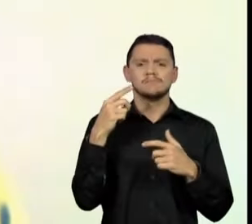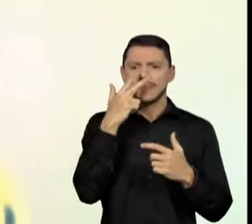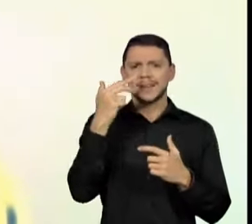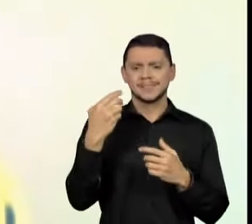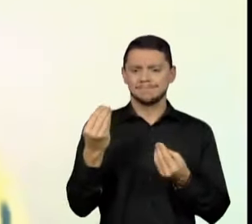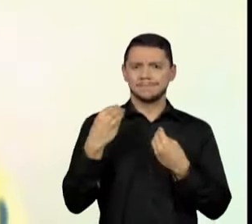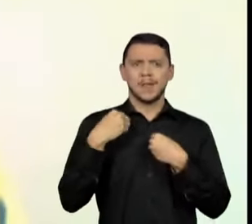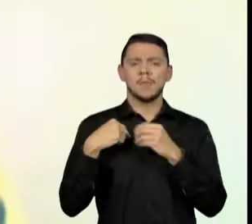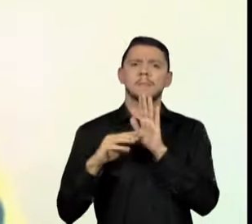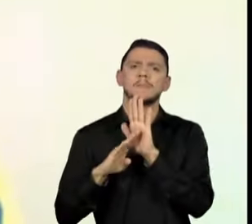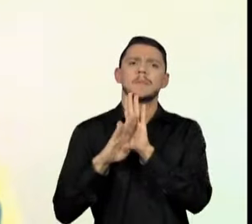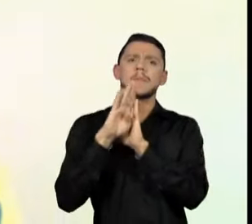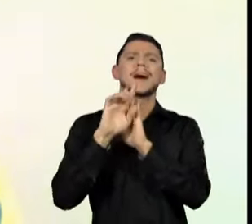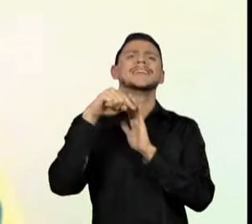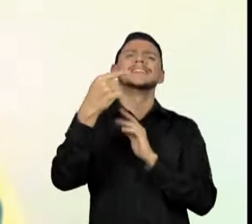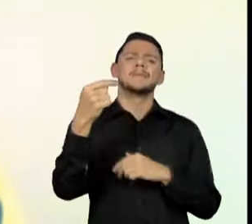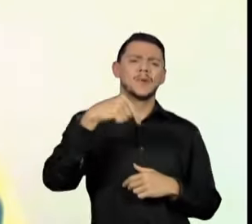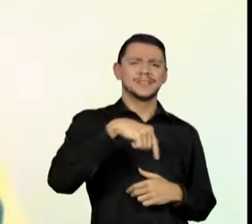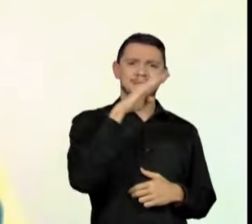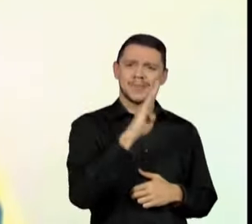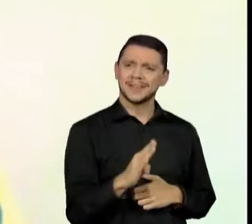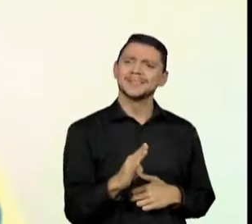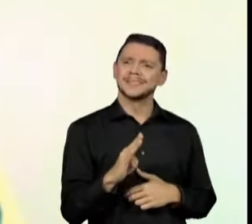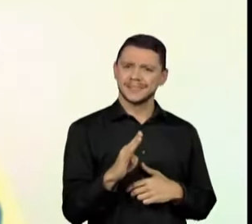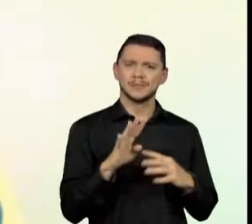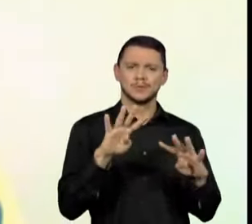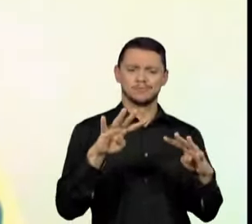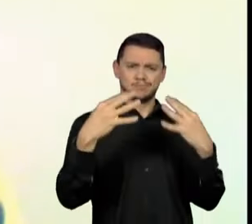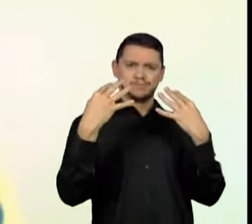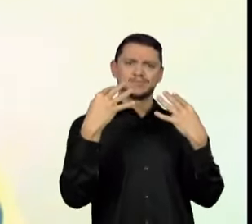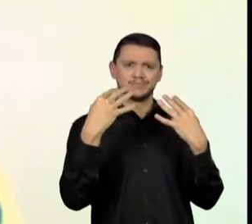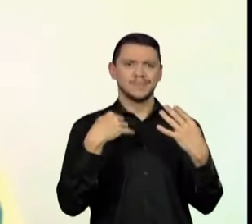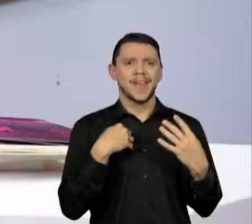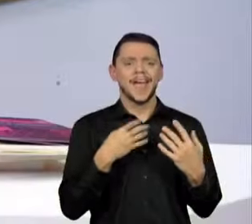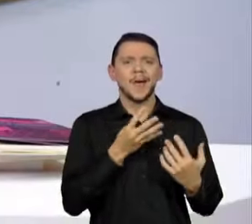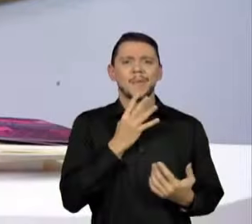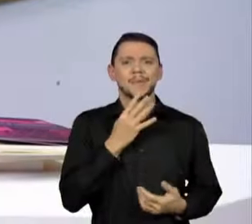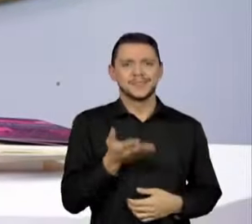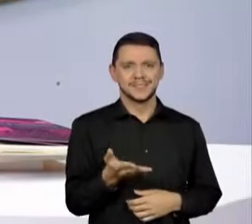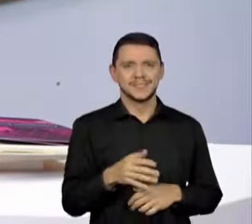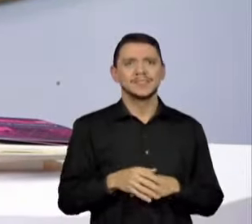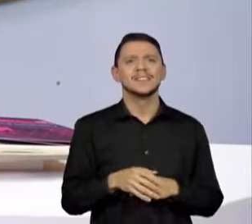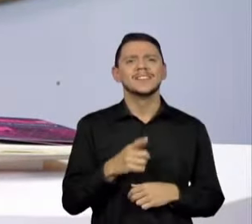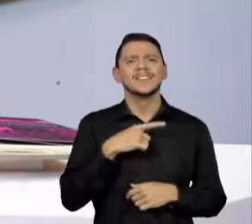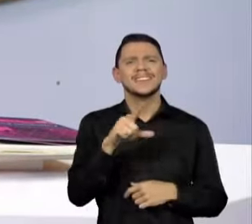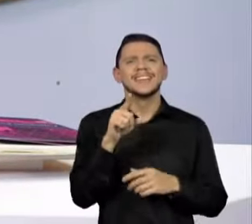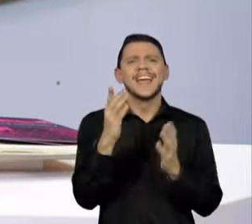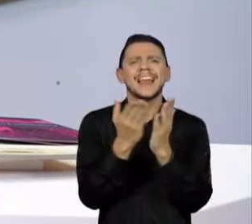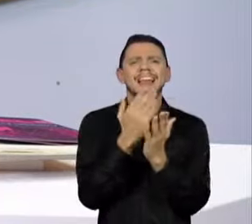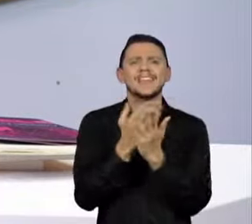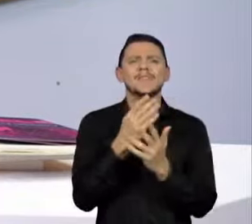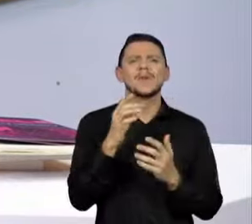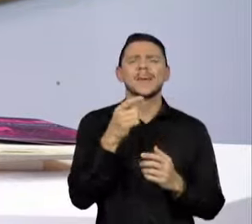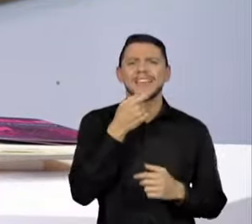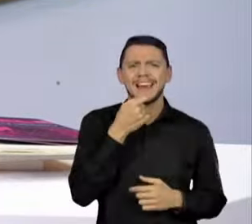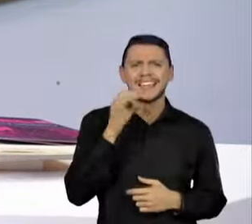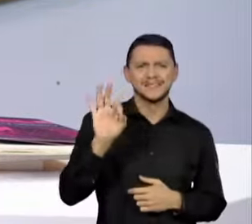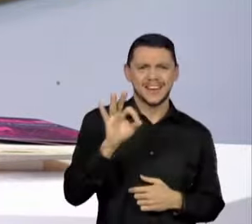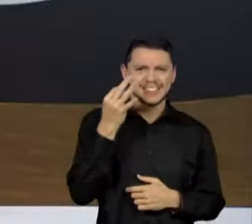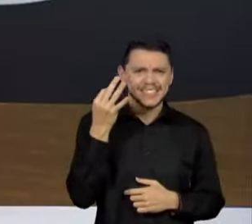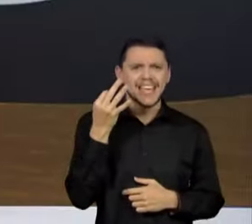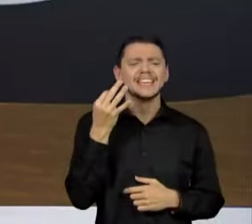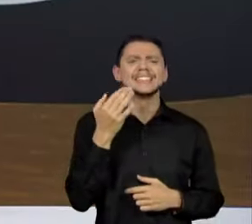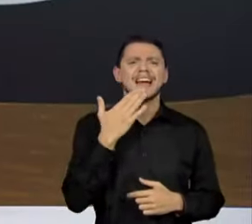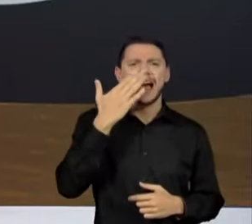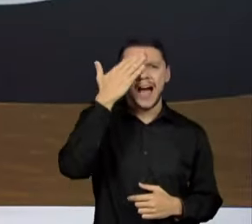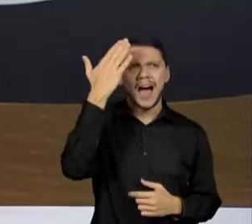ser mais reconhecida. Né? Desculpa, Conceição, é francês, inglês? Aceitada. O Beco está em francês, inglês, árabe, espanhol? São cinco idiomas,